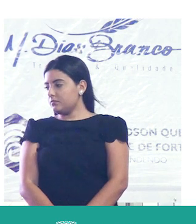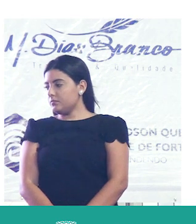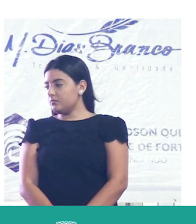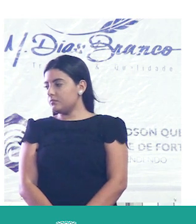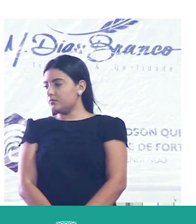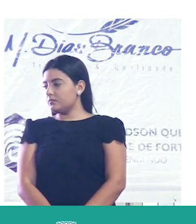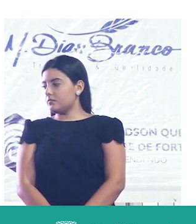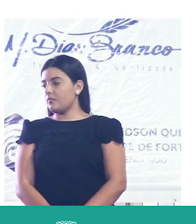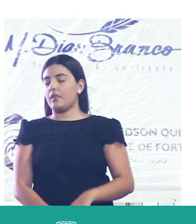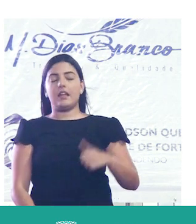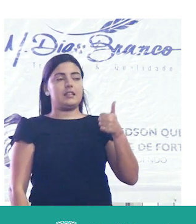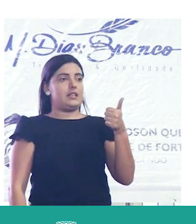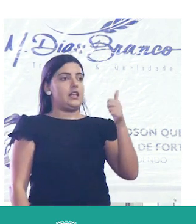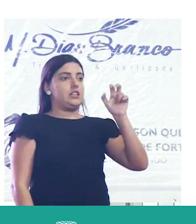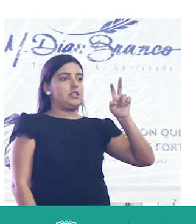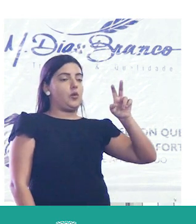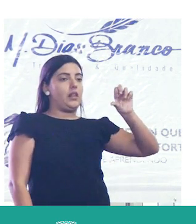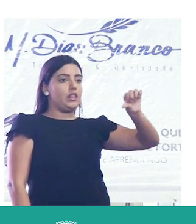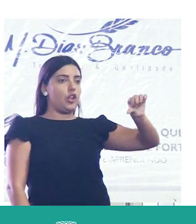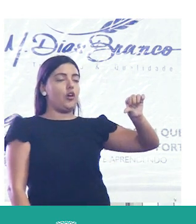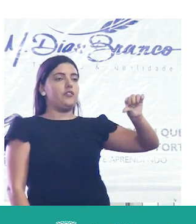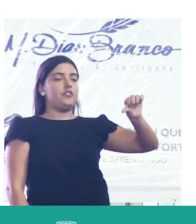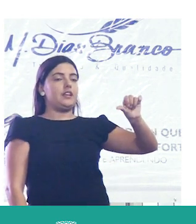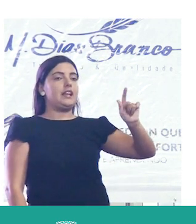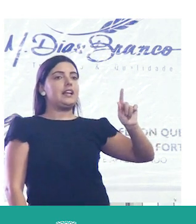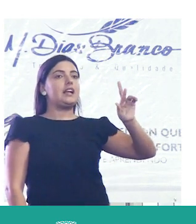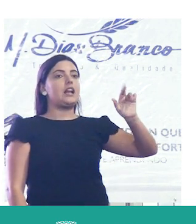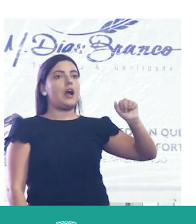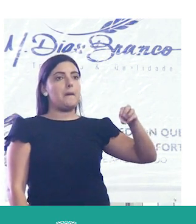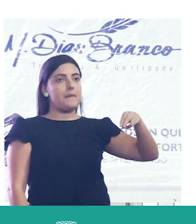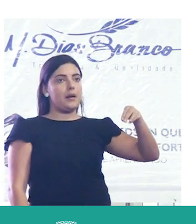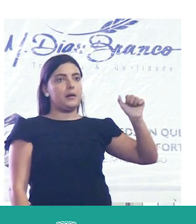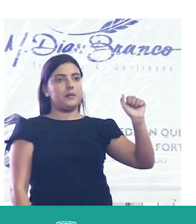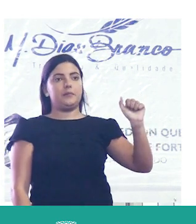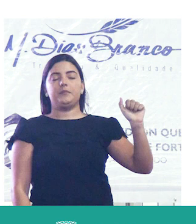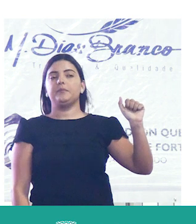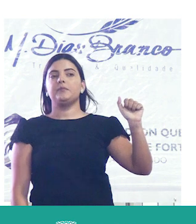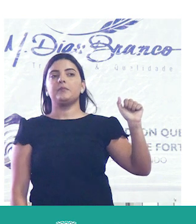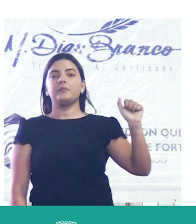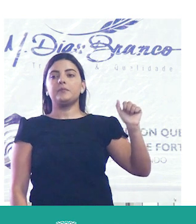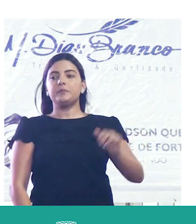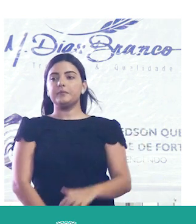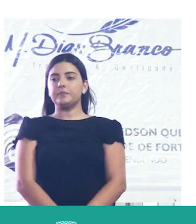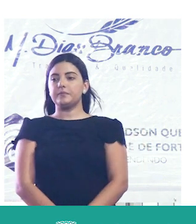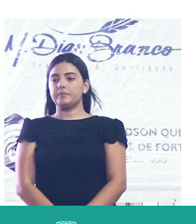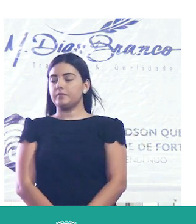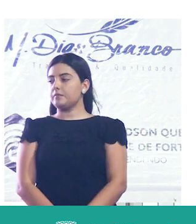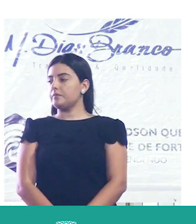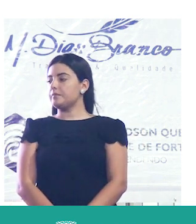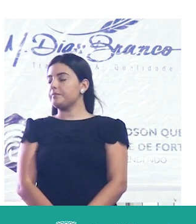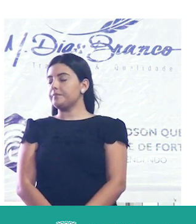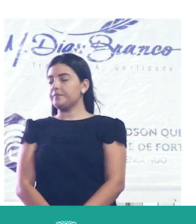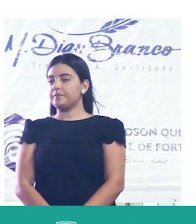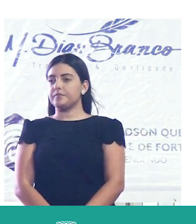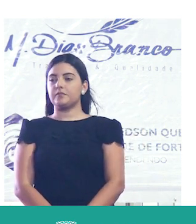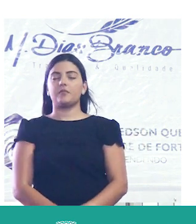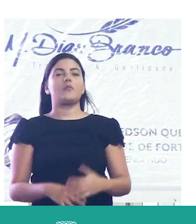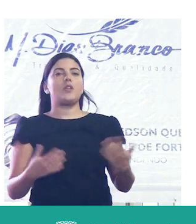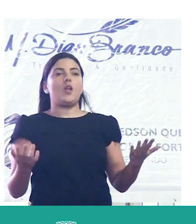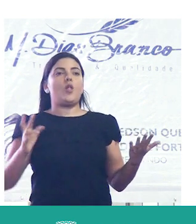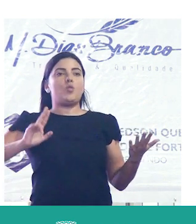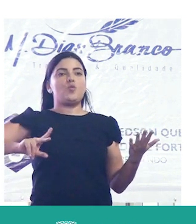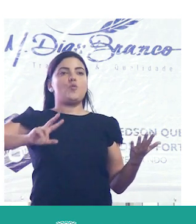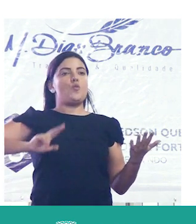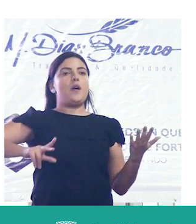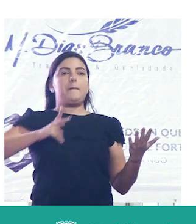cobre pesa 159 gramas. É só 1 mol, então é 1 que multiplica 159. E aí, pessoal, uma coisa que não é muito comum,